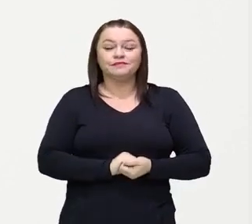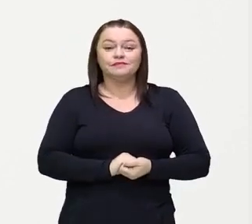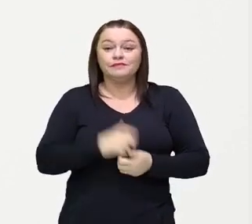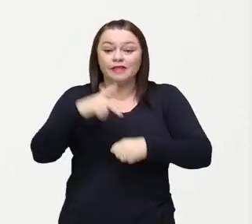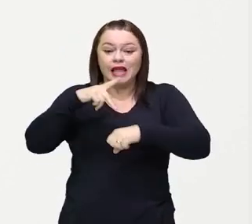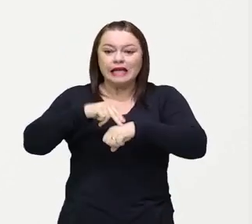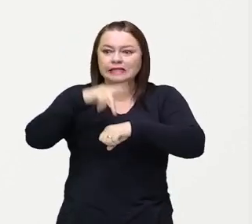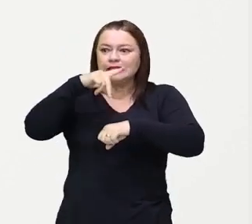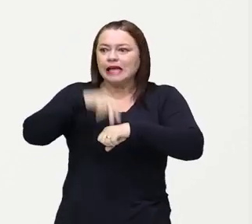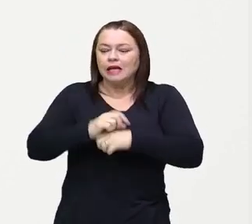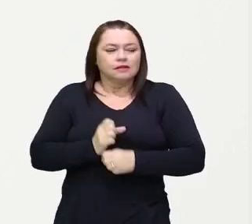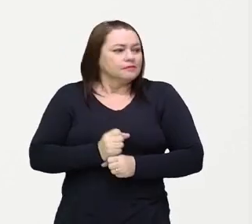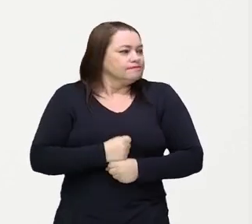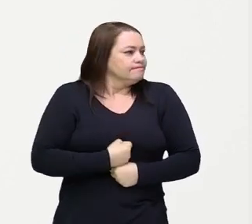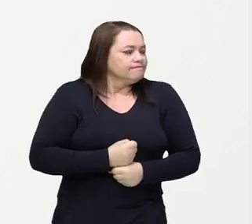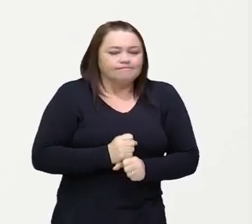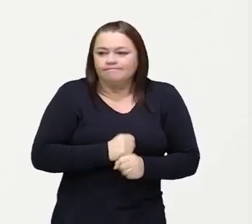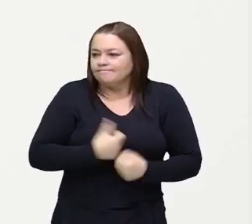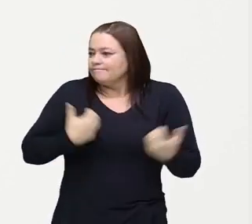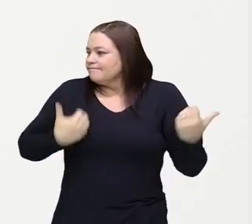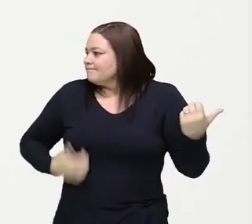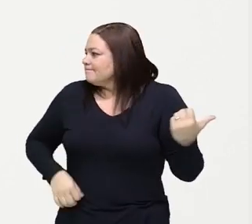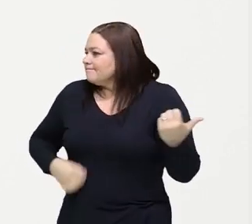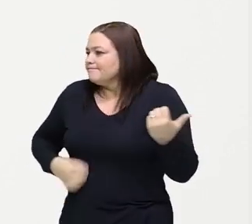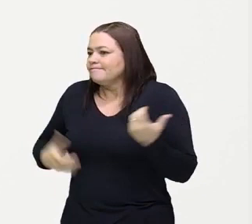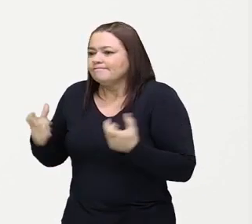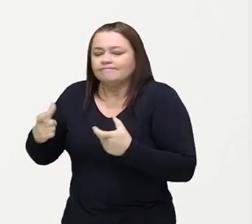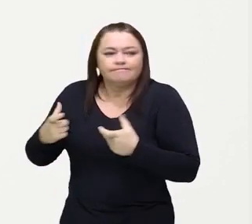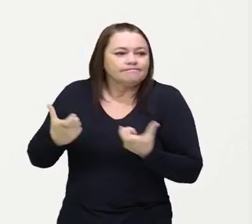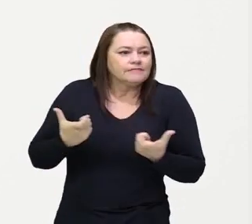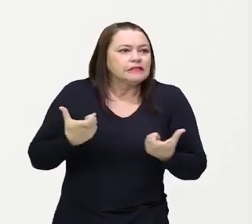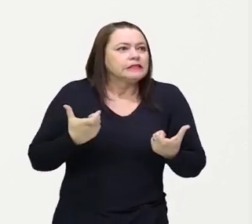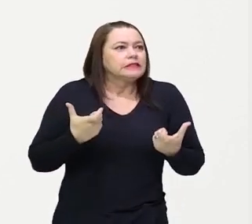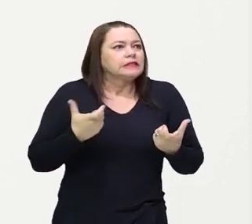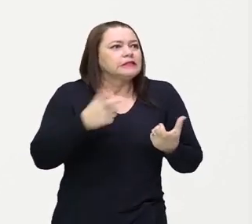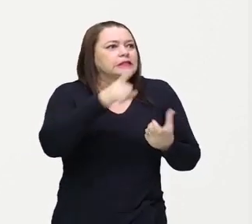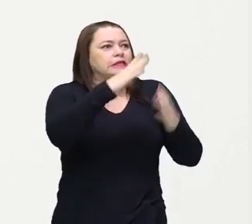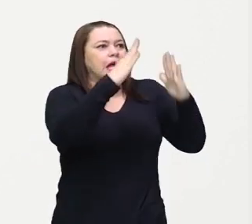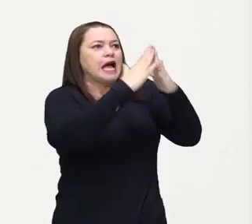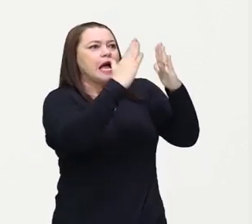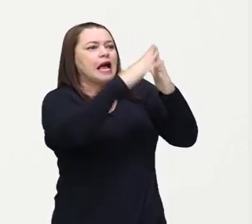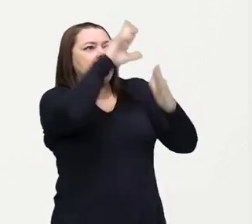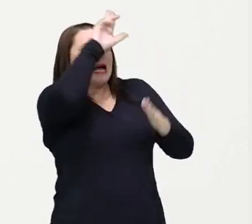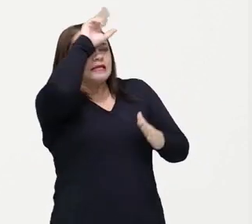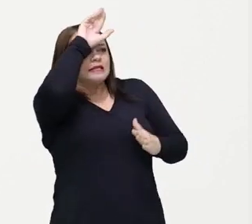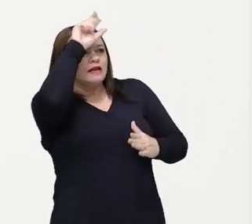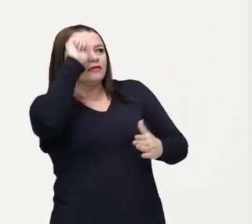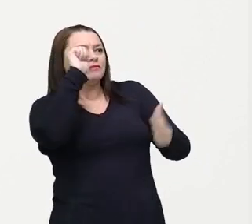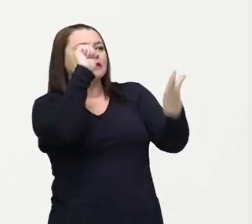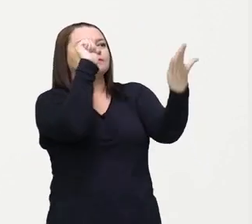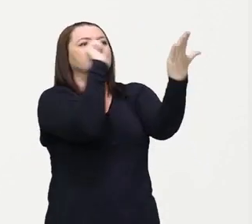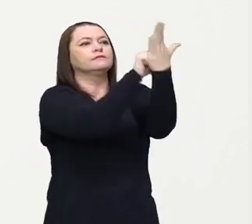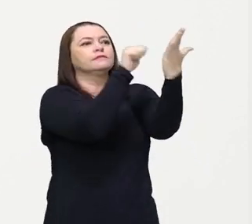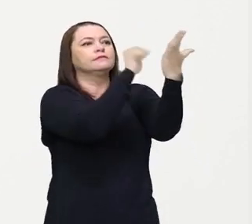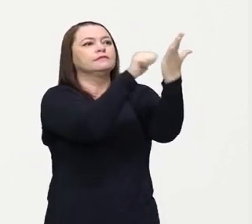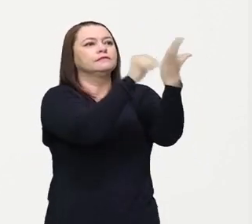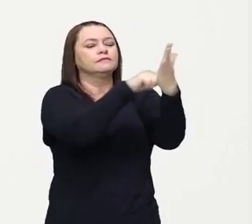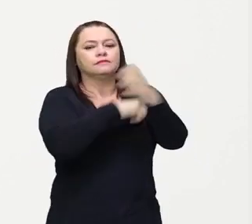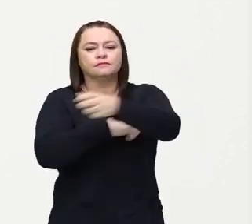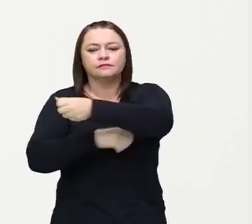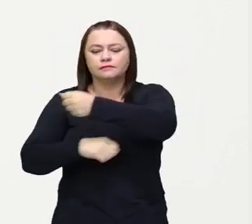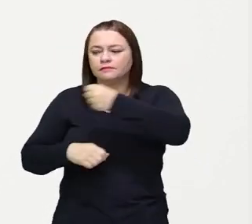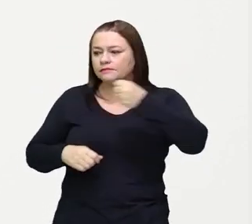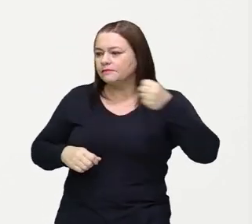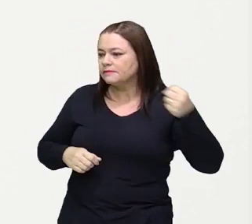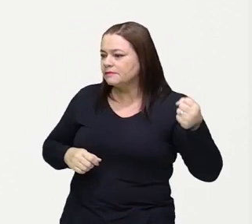Morrendo de fome, a cigarra teve que bater a porta do formigueiro, onde foi acolhida pelas